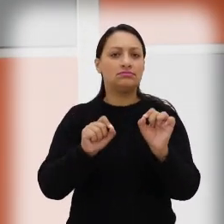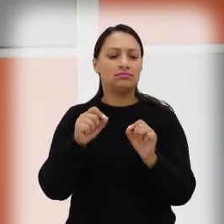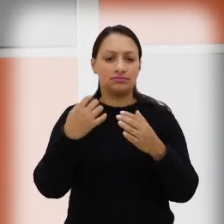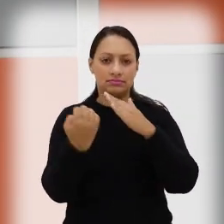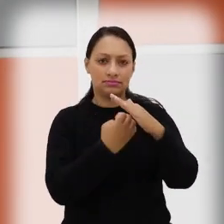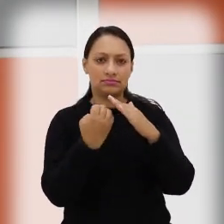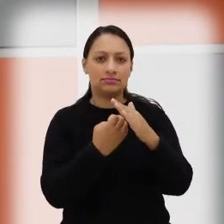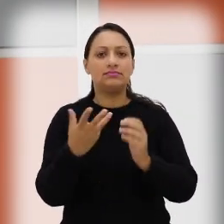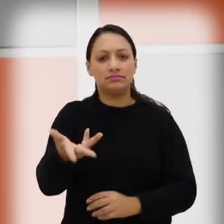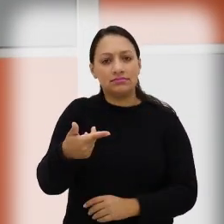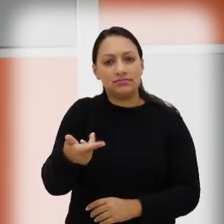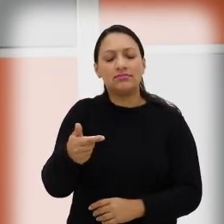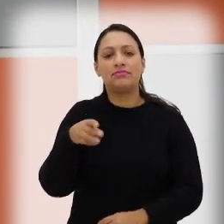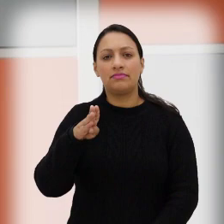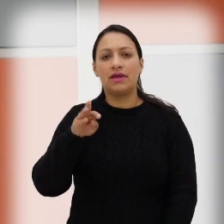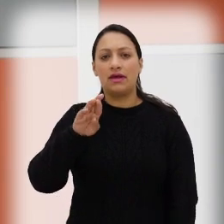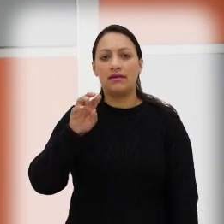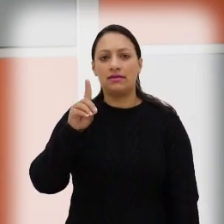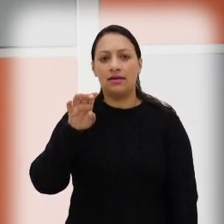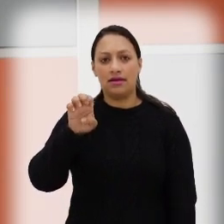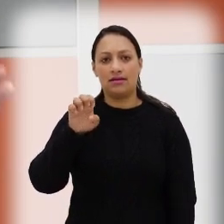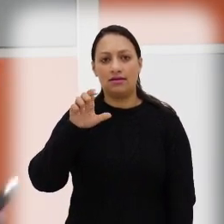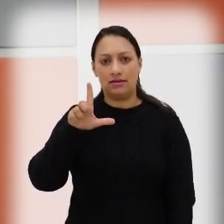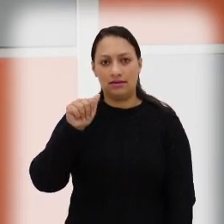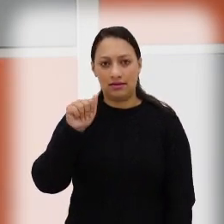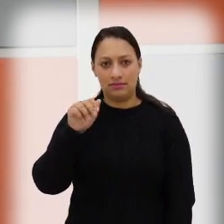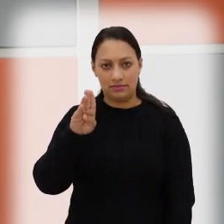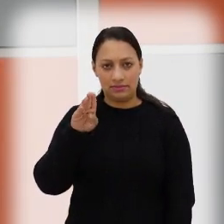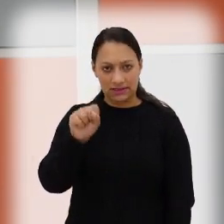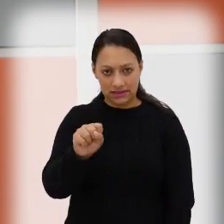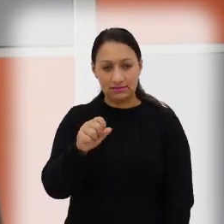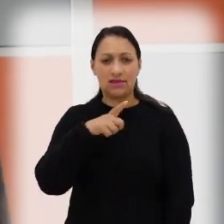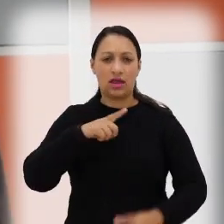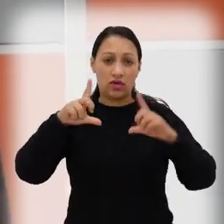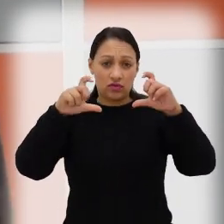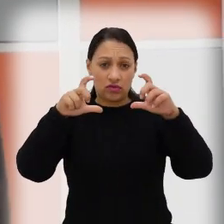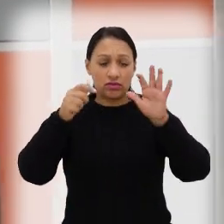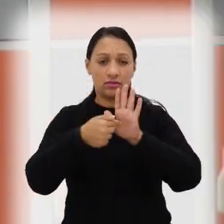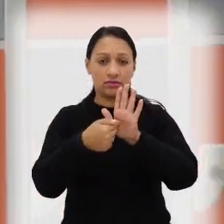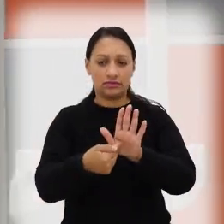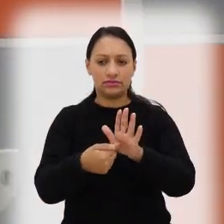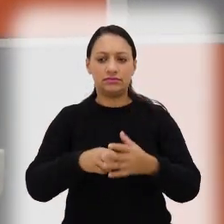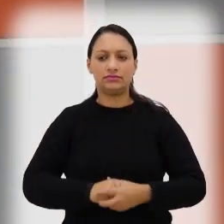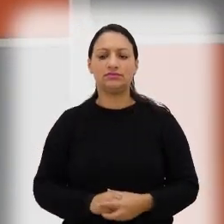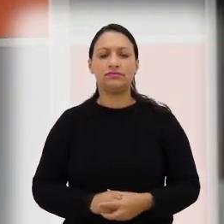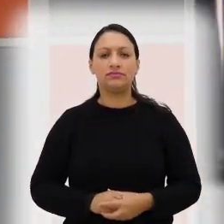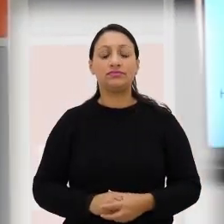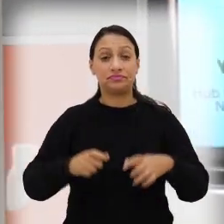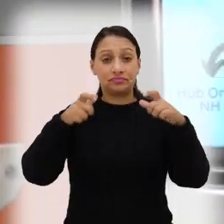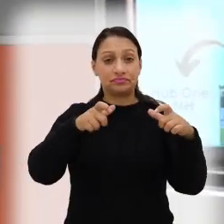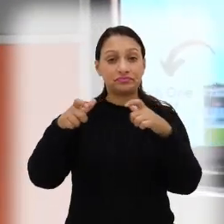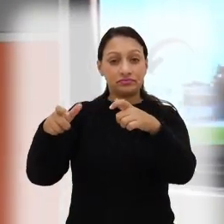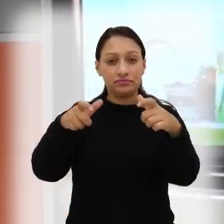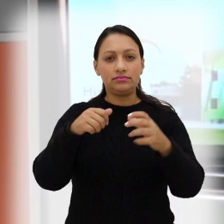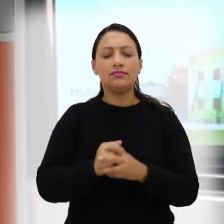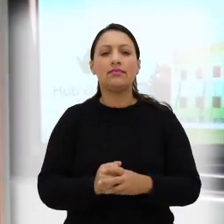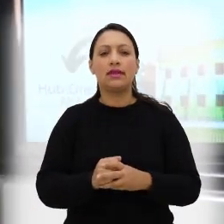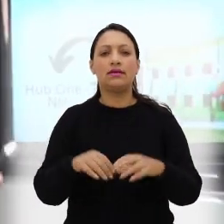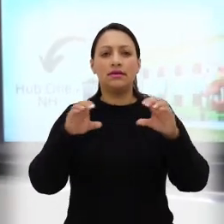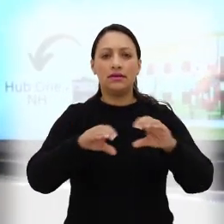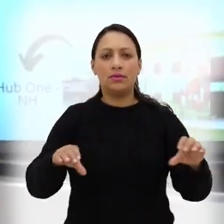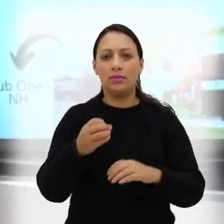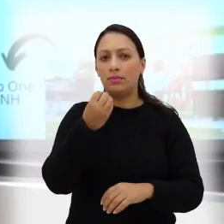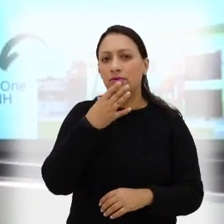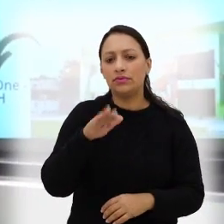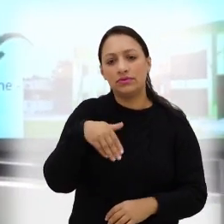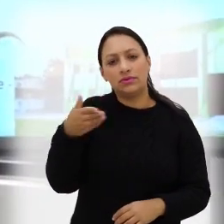aceleradas do BRDE Labs. Então, aqui a gente tem só uma fotinho das unidades. Lá em Campo Bom, é ao